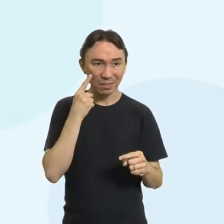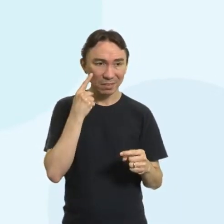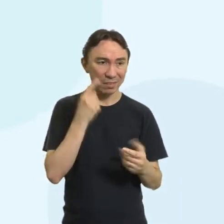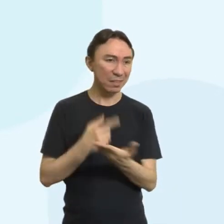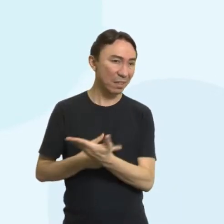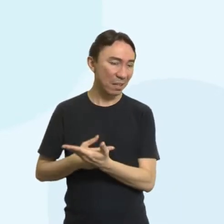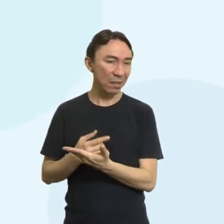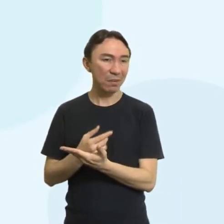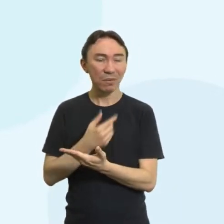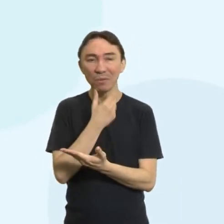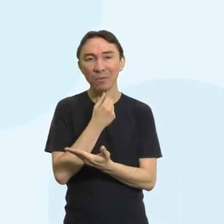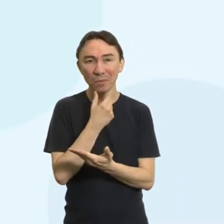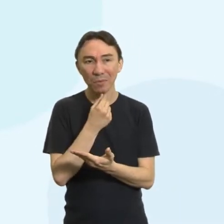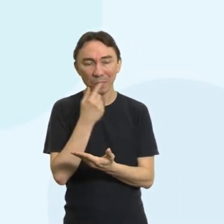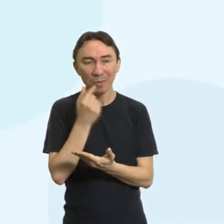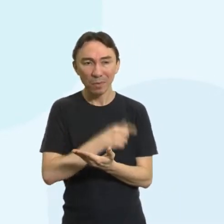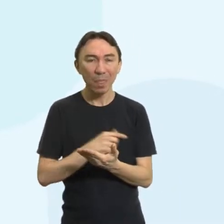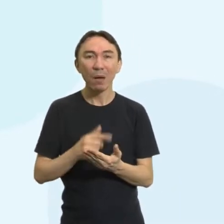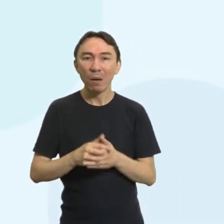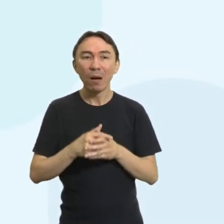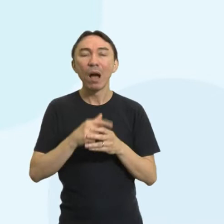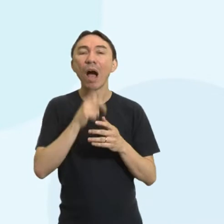mergulhador, e a leitura